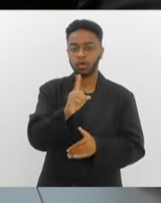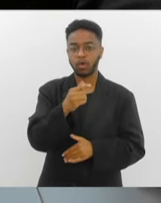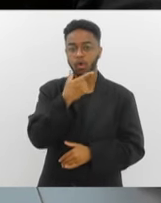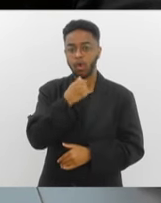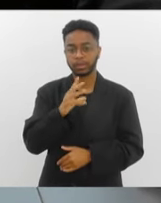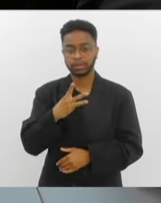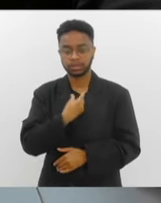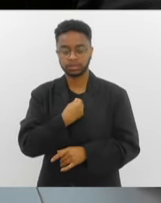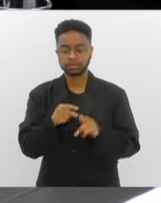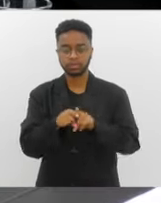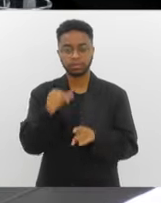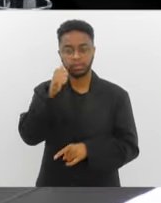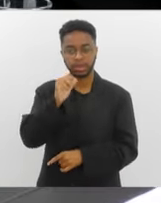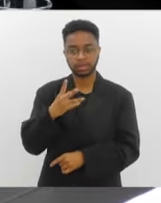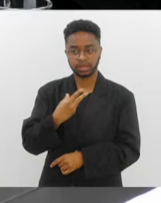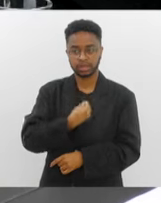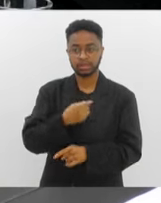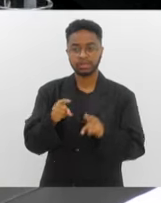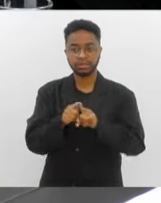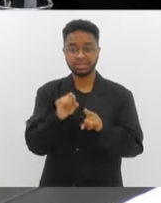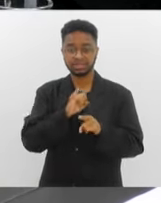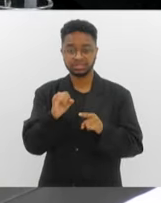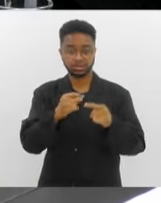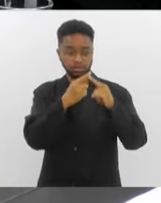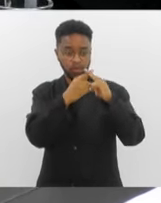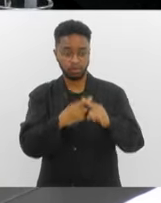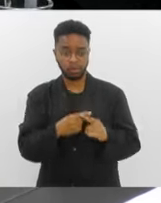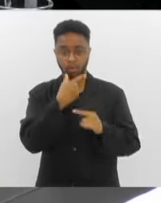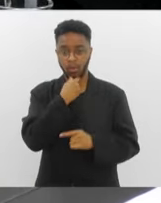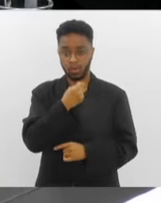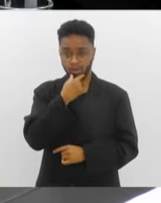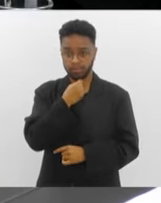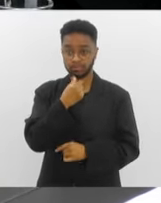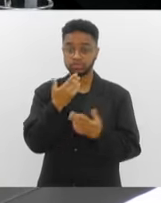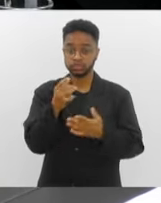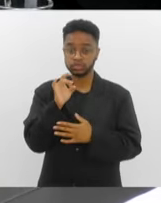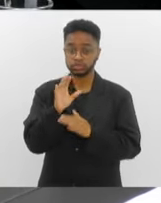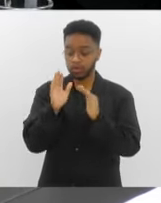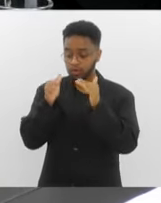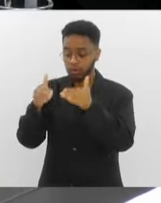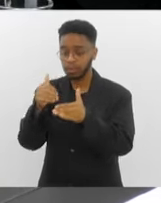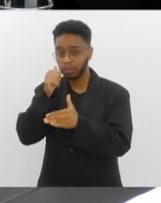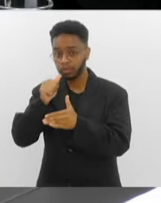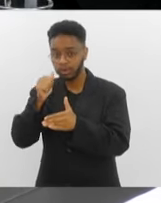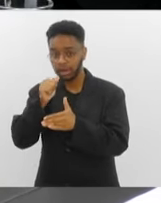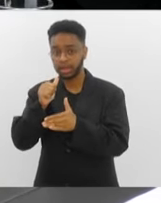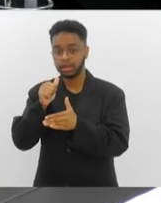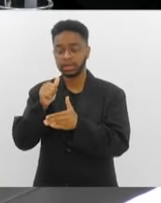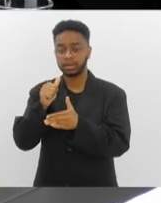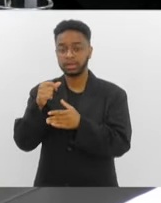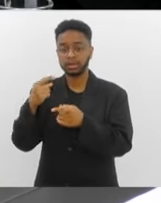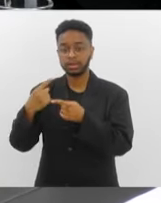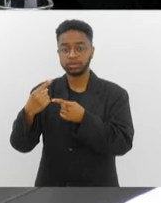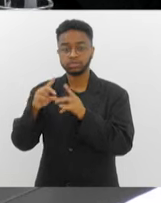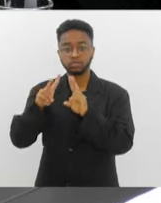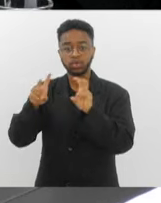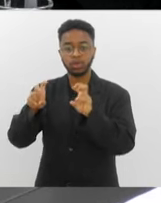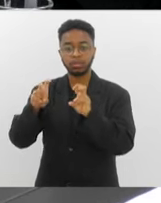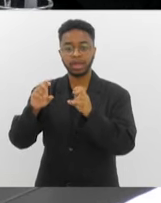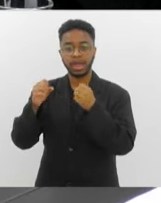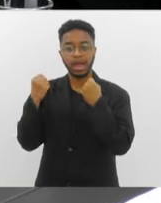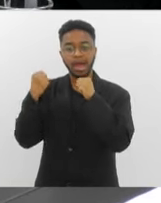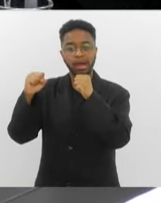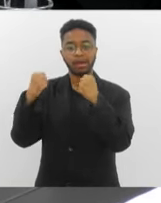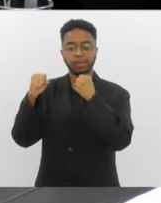inclusive detrimento a concorrer com homens. É exclusivamente com mulheres do sexo feminino no que se refere à atividade física.